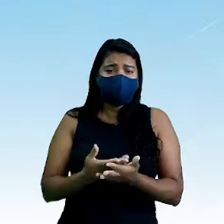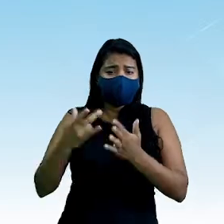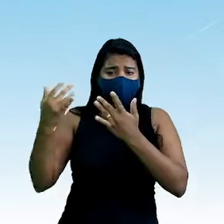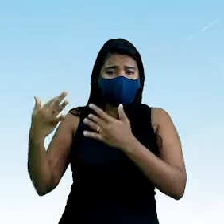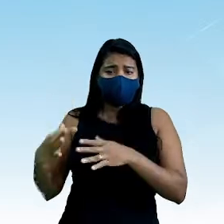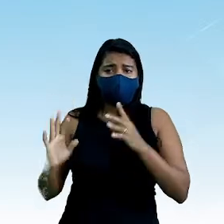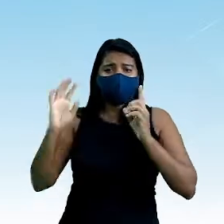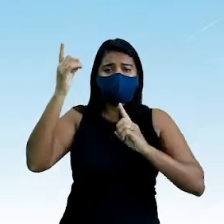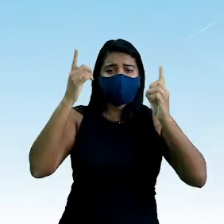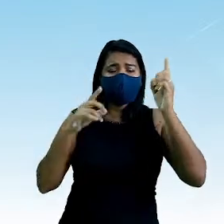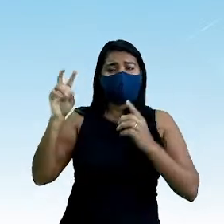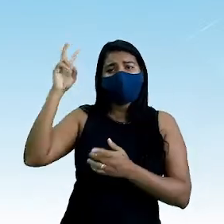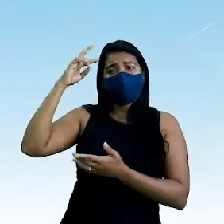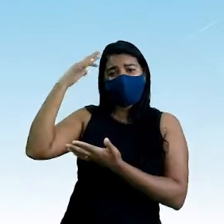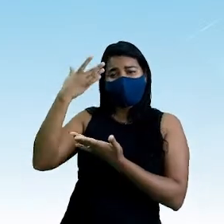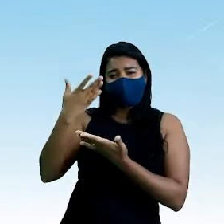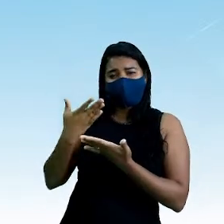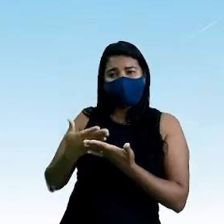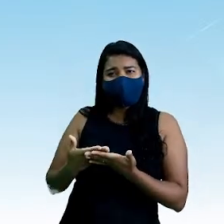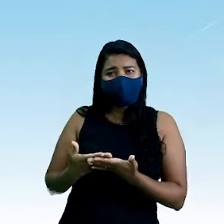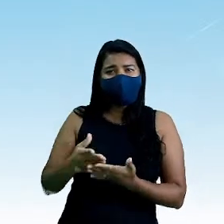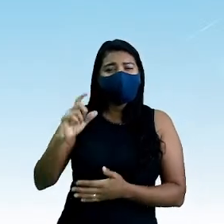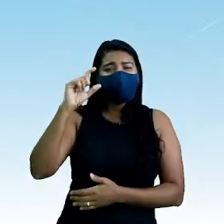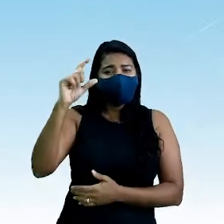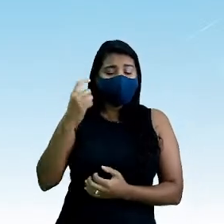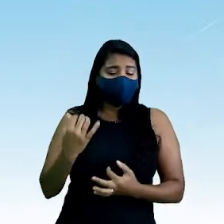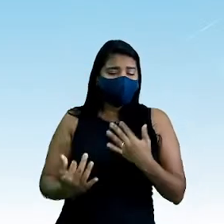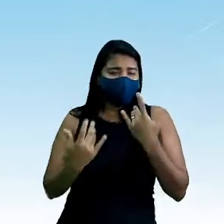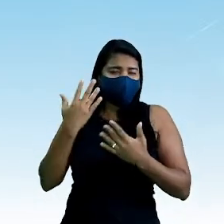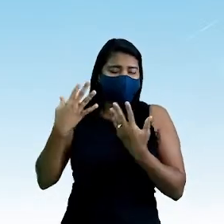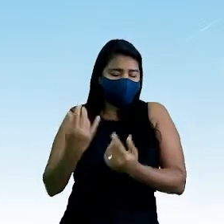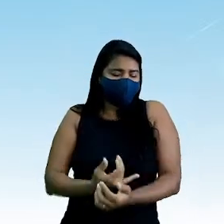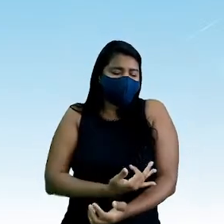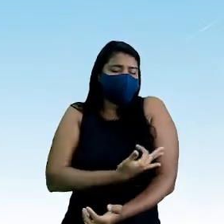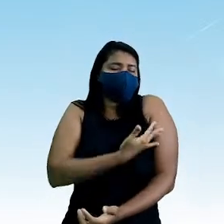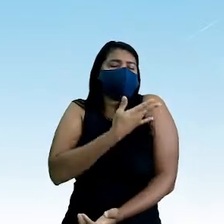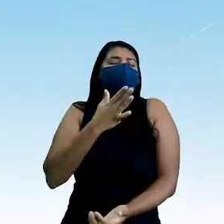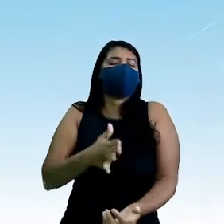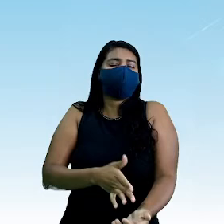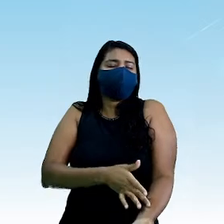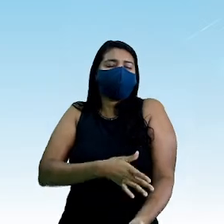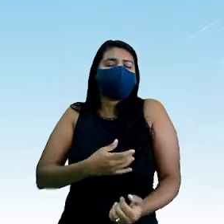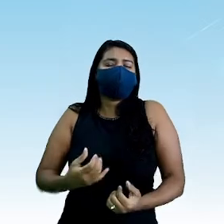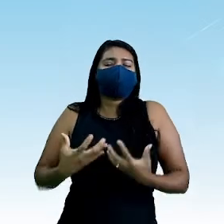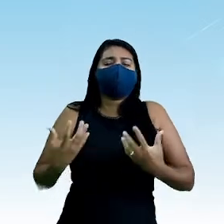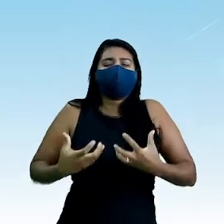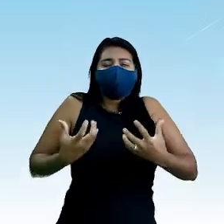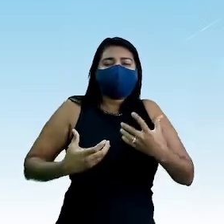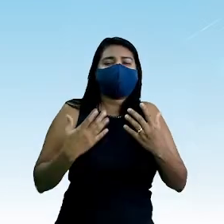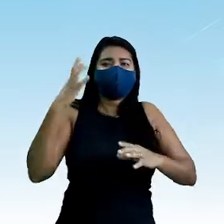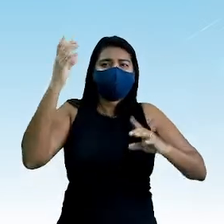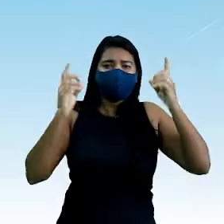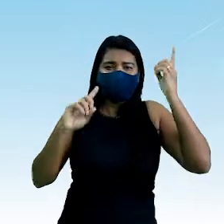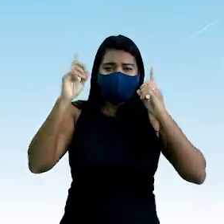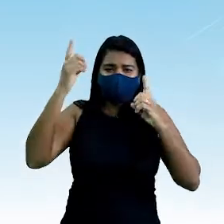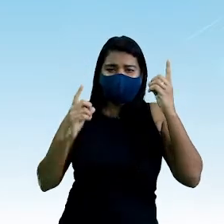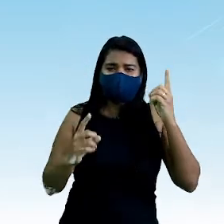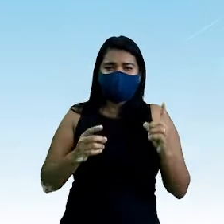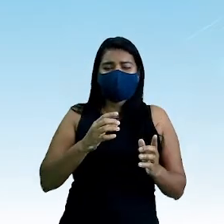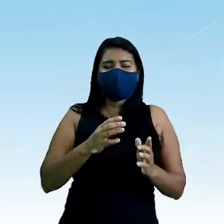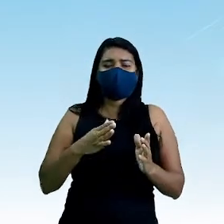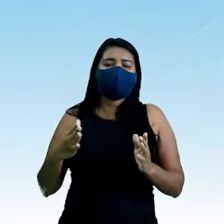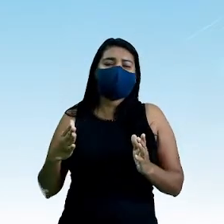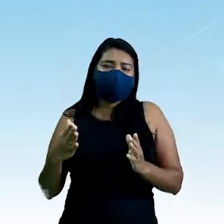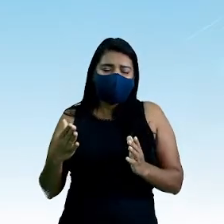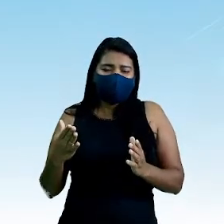frevo, a história, né, lembra que vem da palavra de ferver, efervescência, frever, frevo, né, tem as divisões do frevo e eles